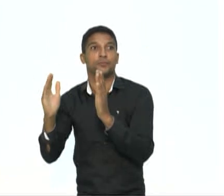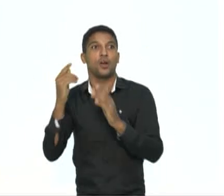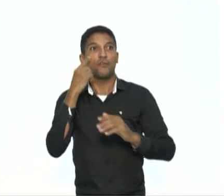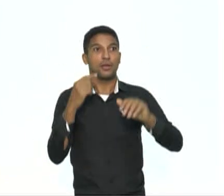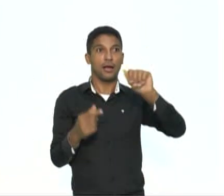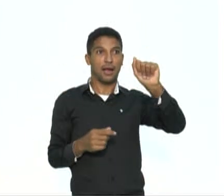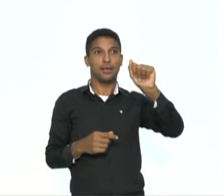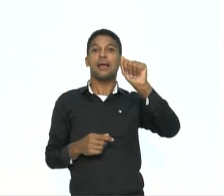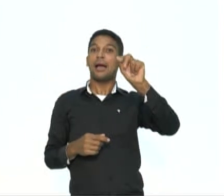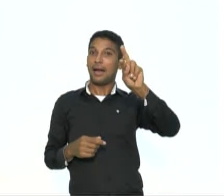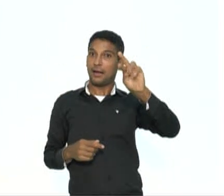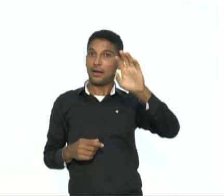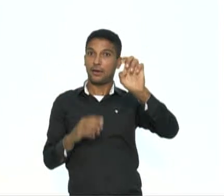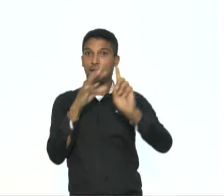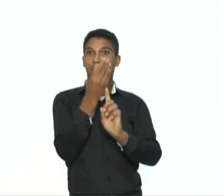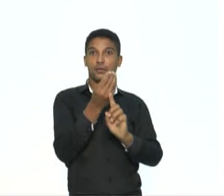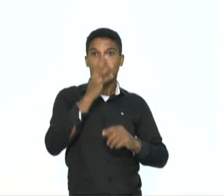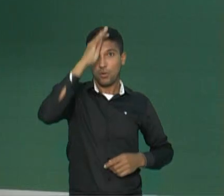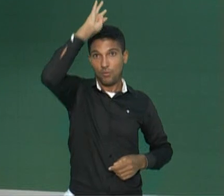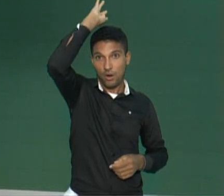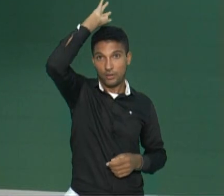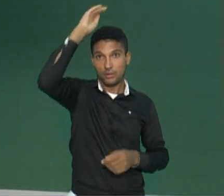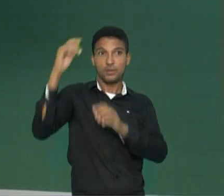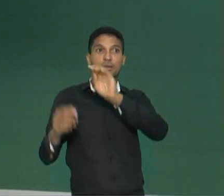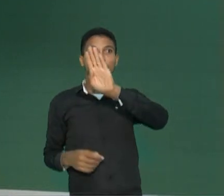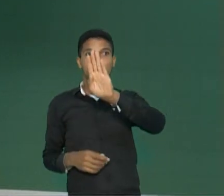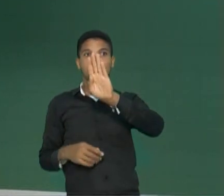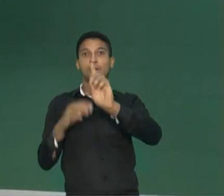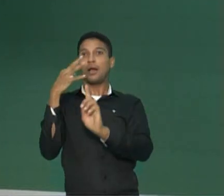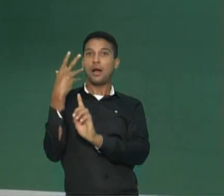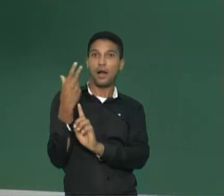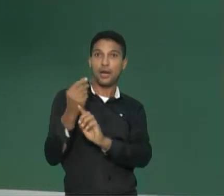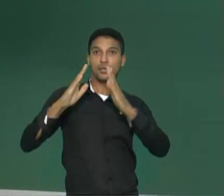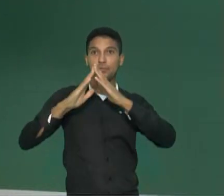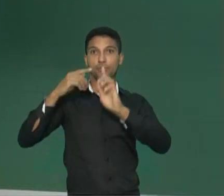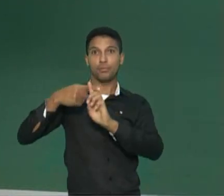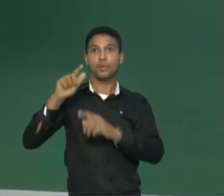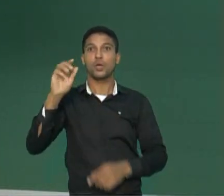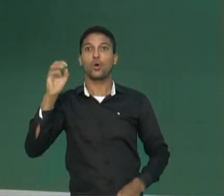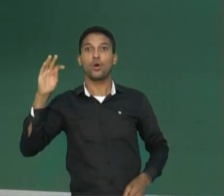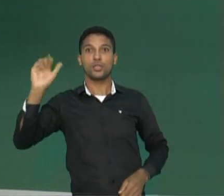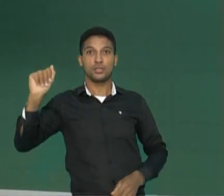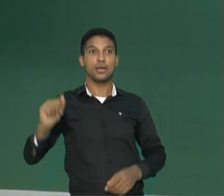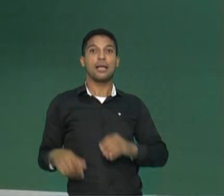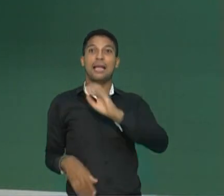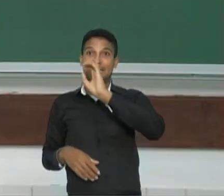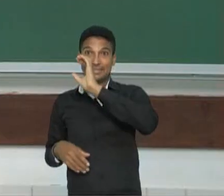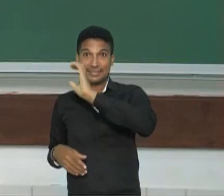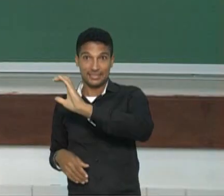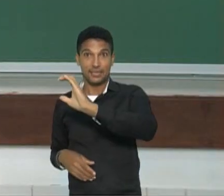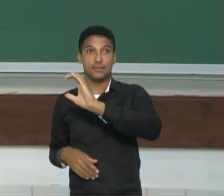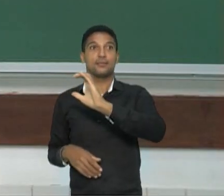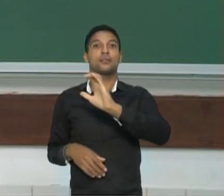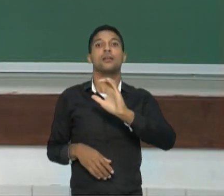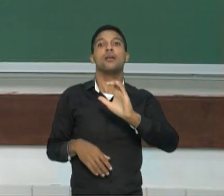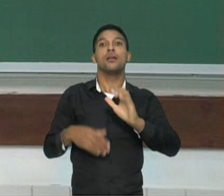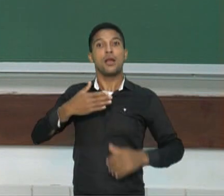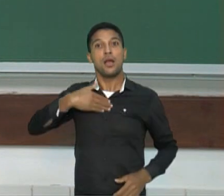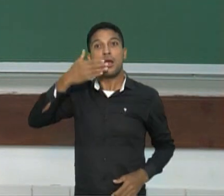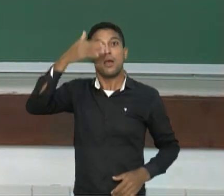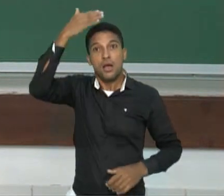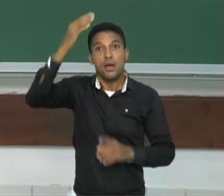A, arte românica. Letra B, arte gótica. E letra C, arte islâmica. Eu vou colocar as 3 imagens para você.